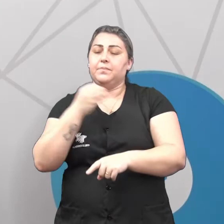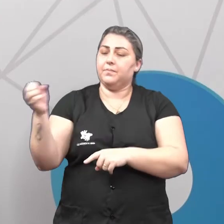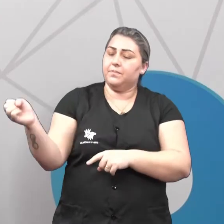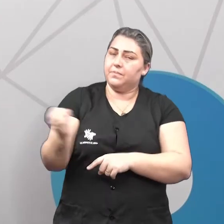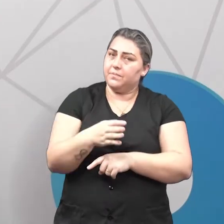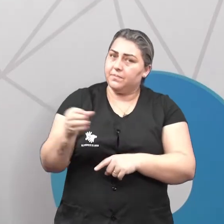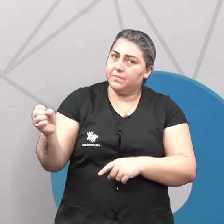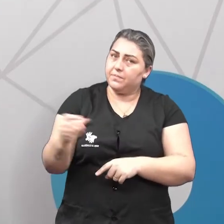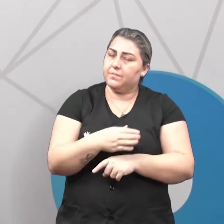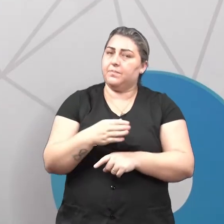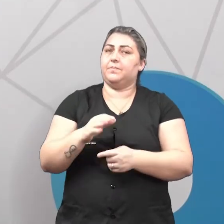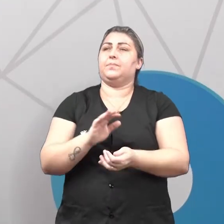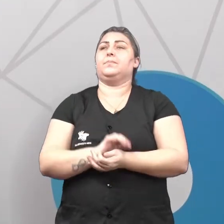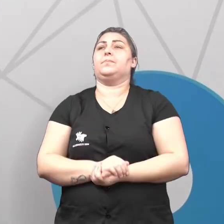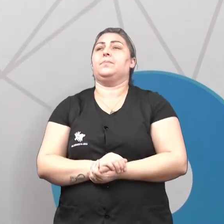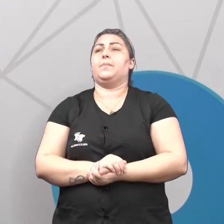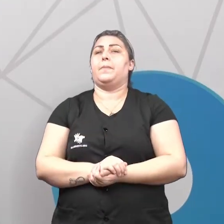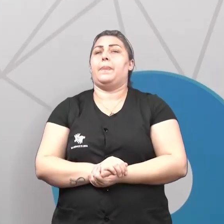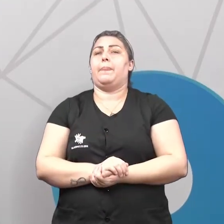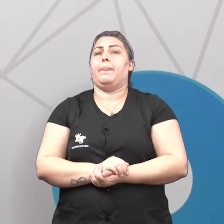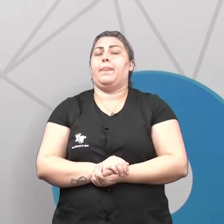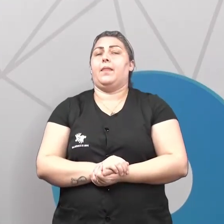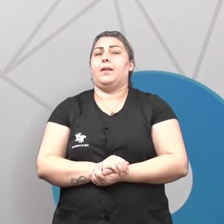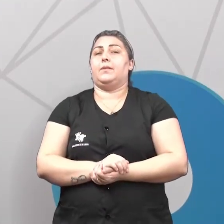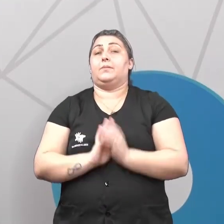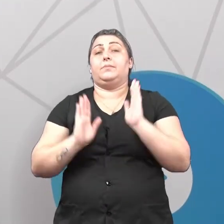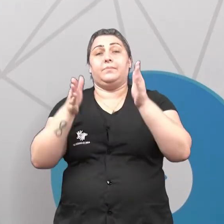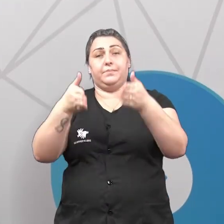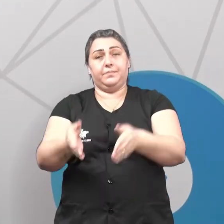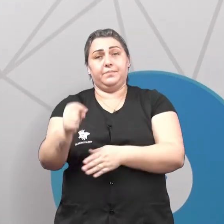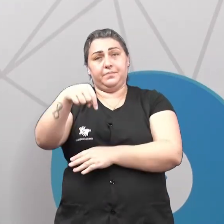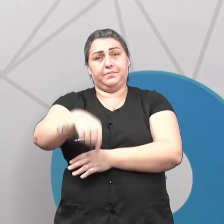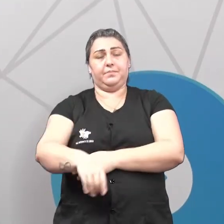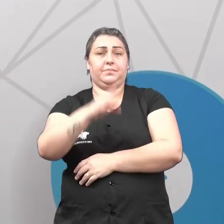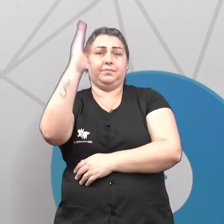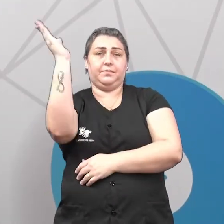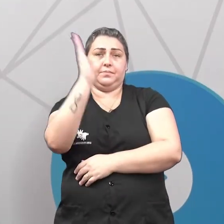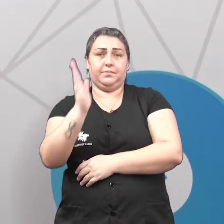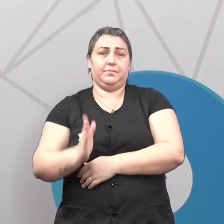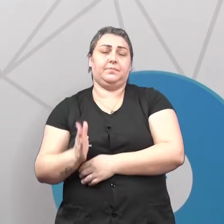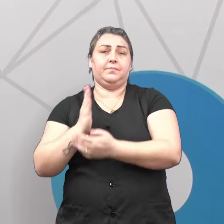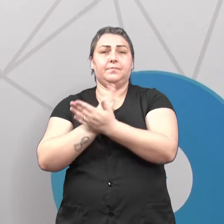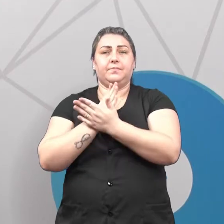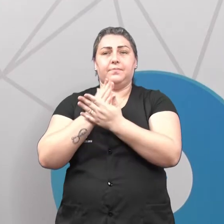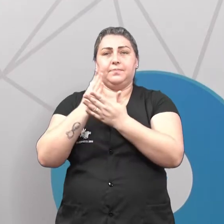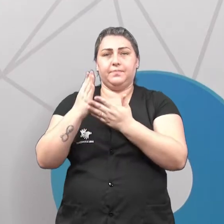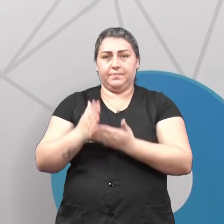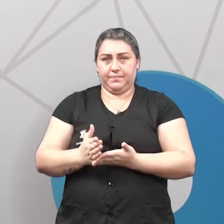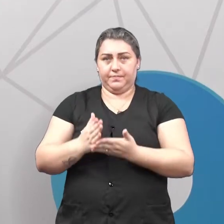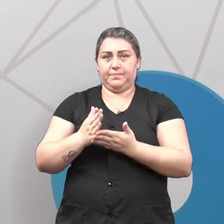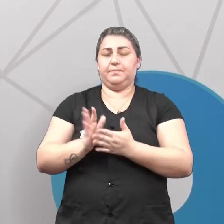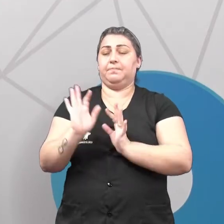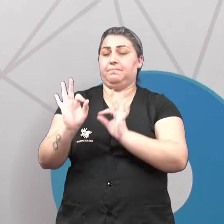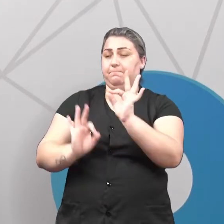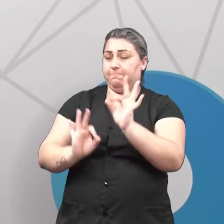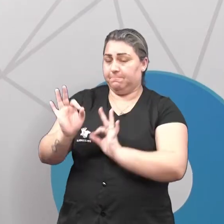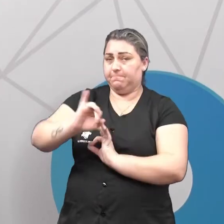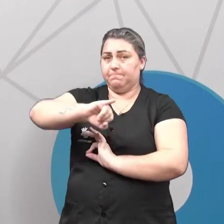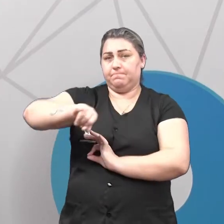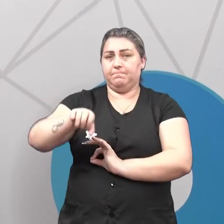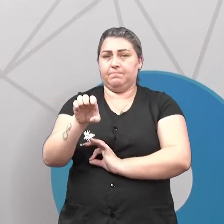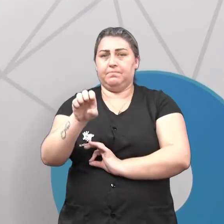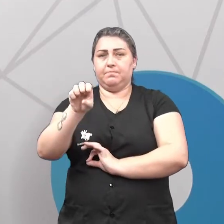novos descobrimentos, tá? E quando eles chegam aqui no Brasil, começa toda a ordem jesuíta,